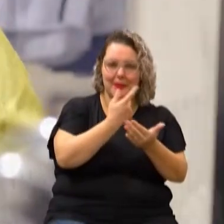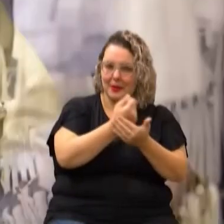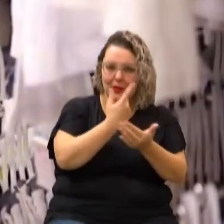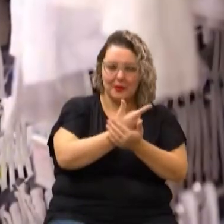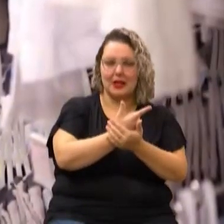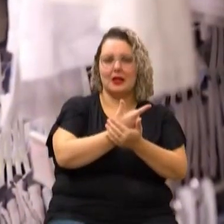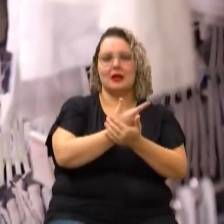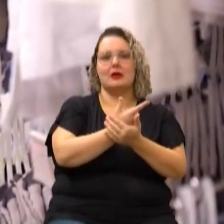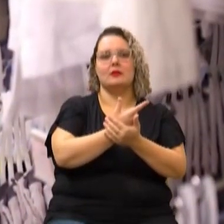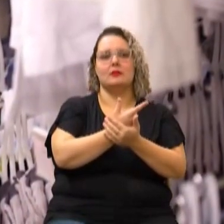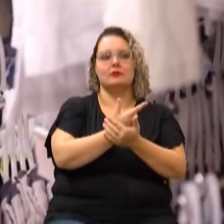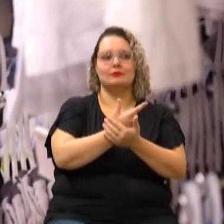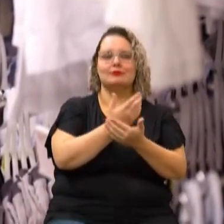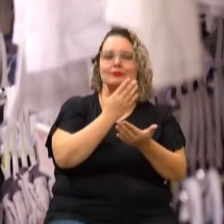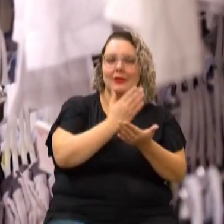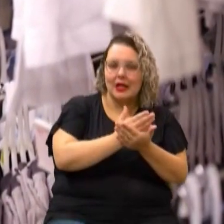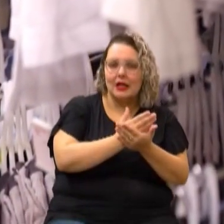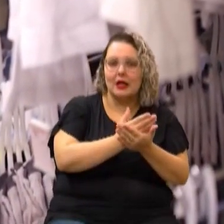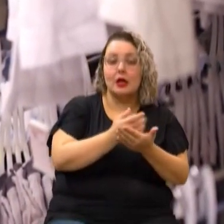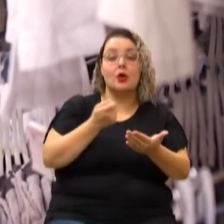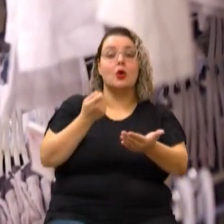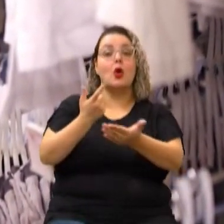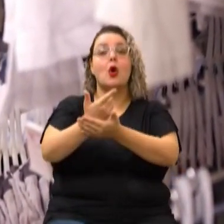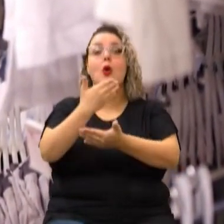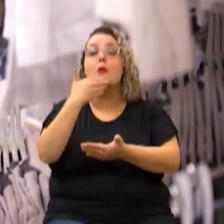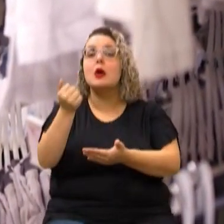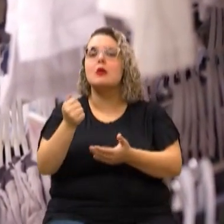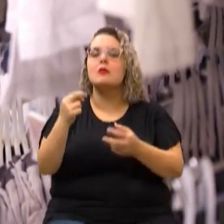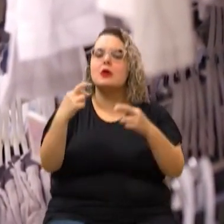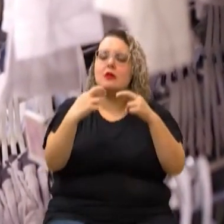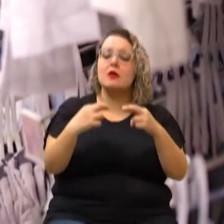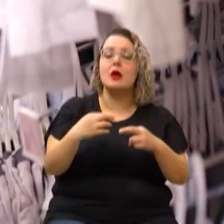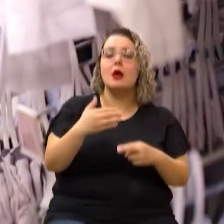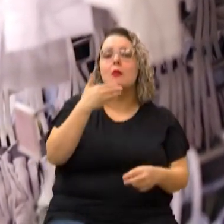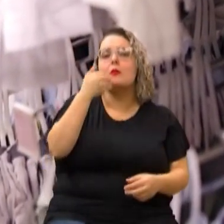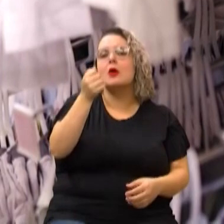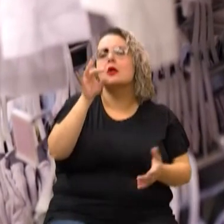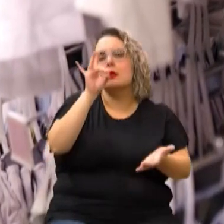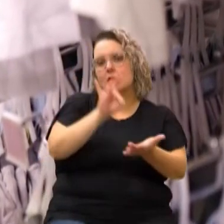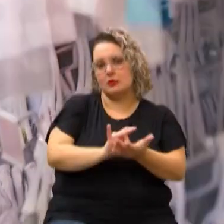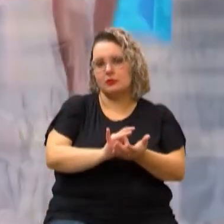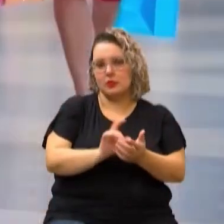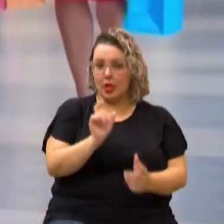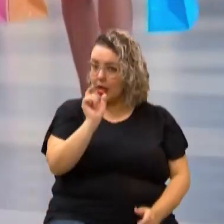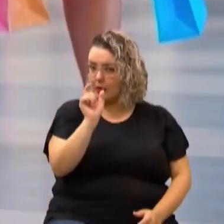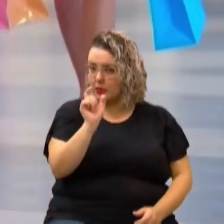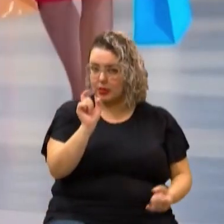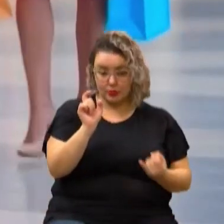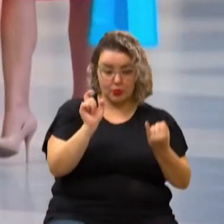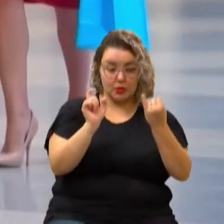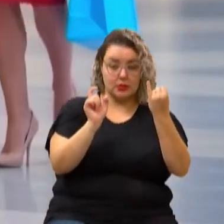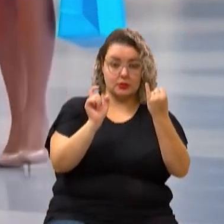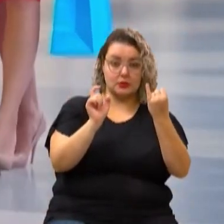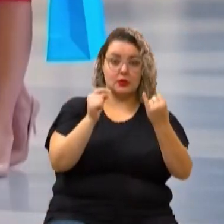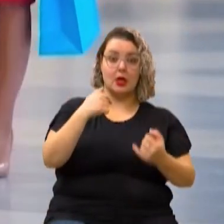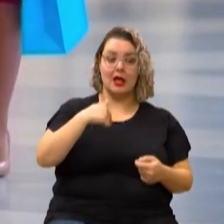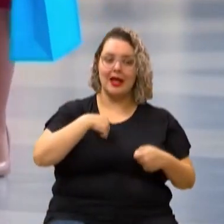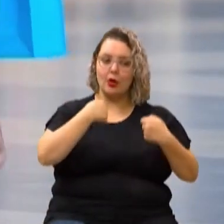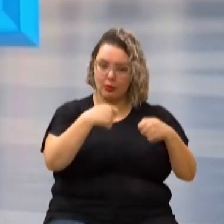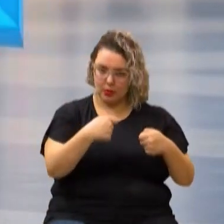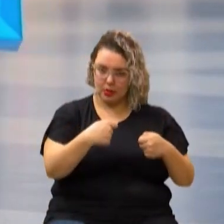precisamos tentar buscar aquele produto, aquele serviço que me atende da melhor forma possível, mas com